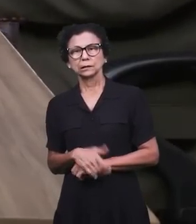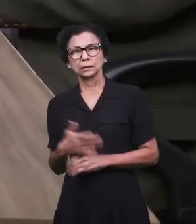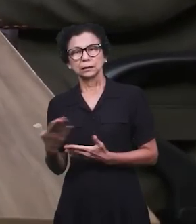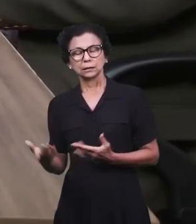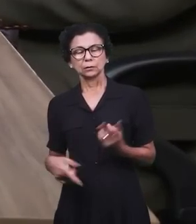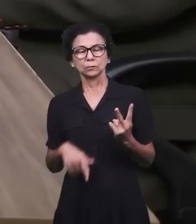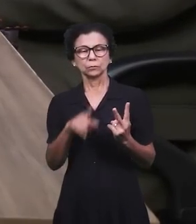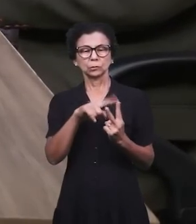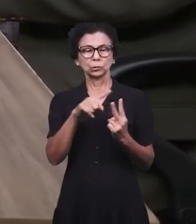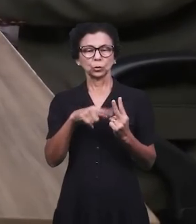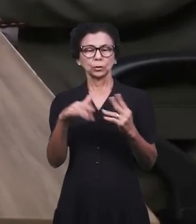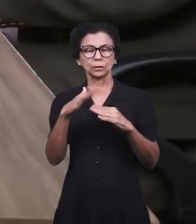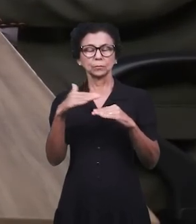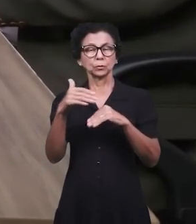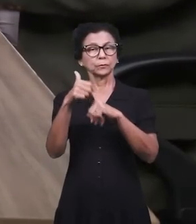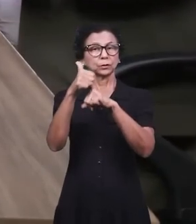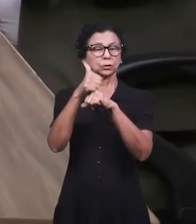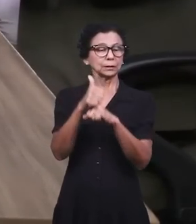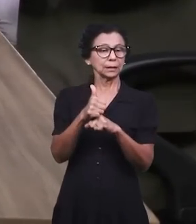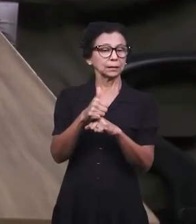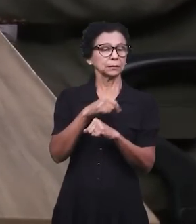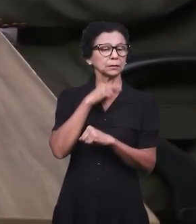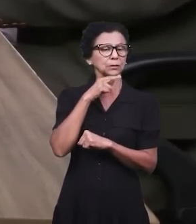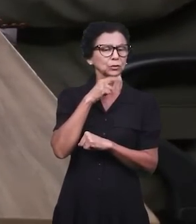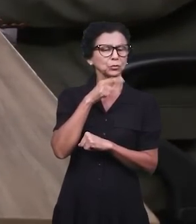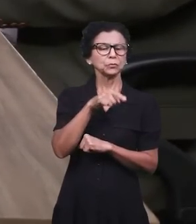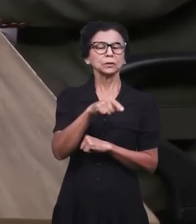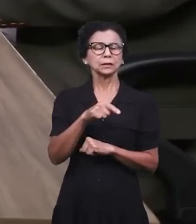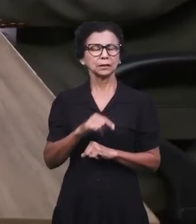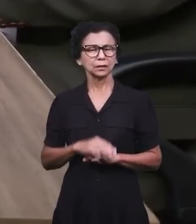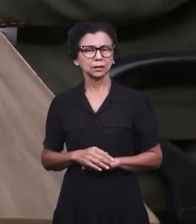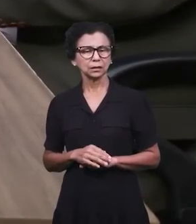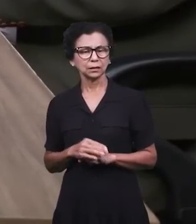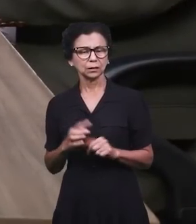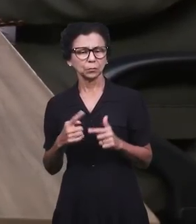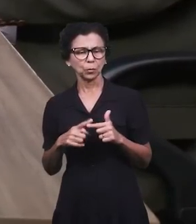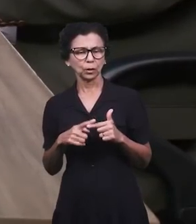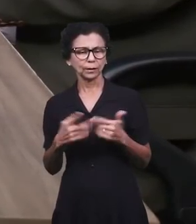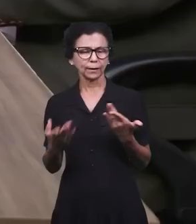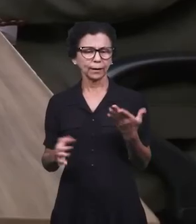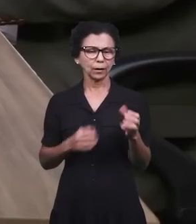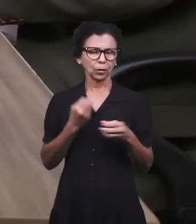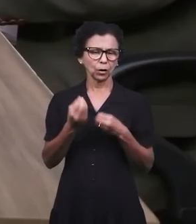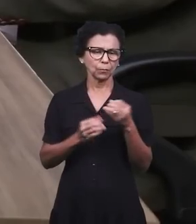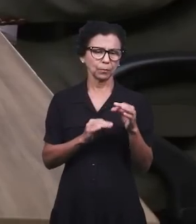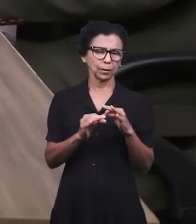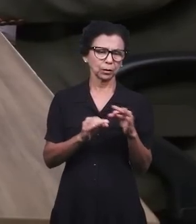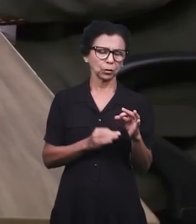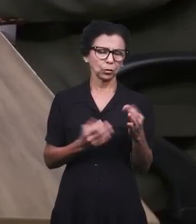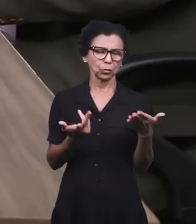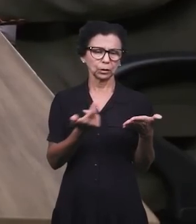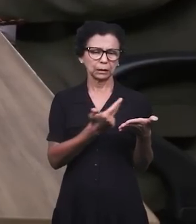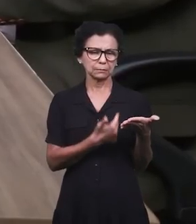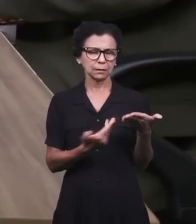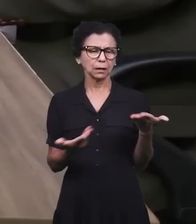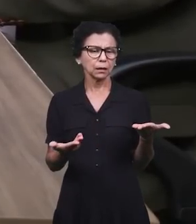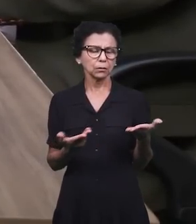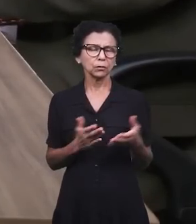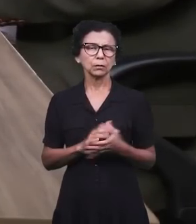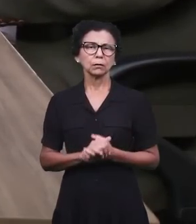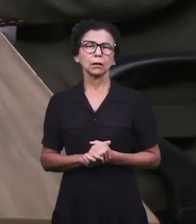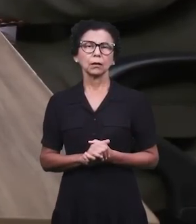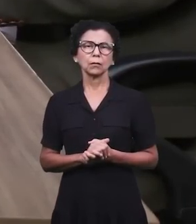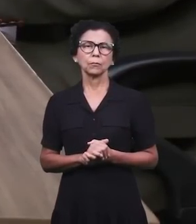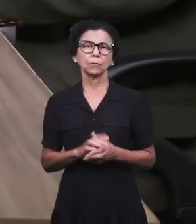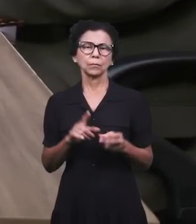e o arquiteto para sanar as dúvidas. Como é que foi isso aqui? O que foi isso aqui? Como é que foi projetado e tal? Para que o engenheiro e a obra